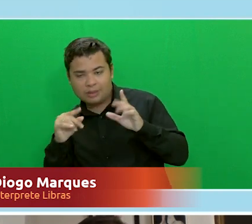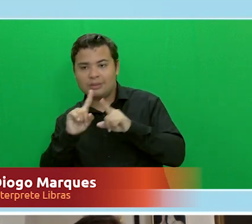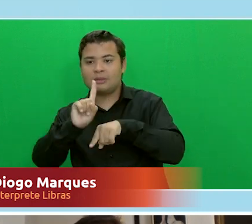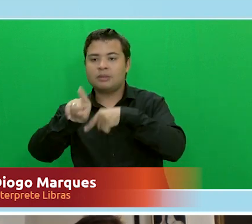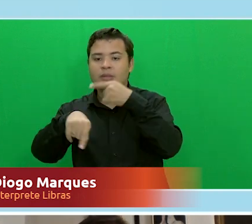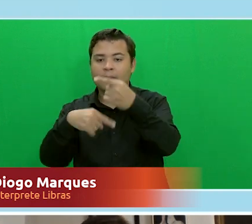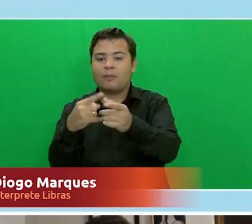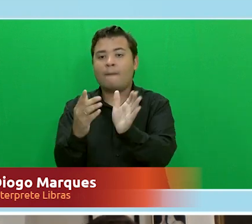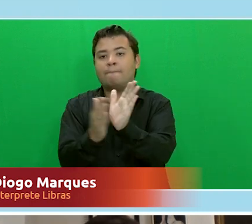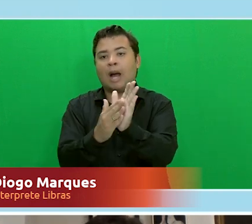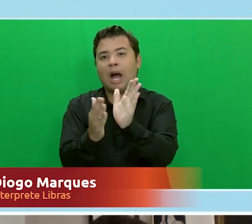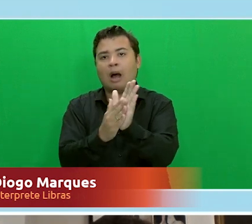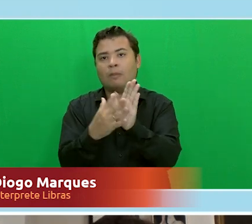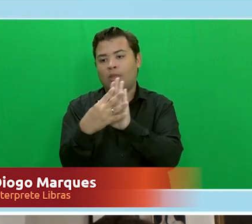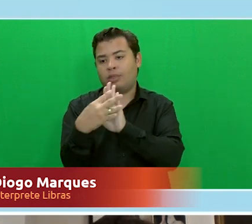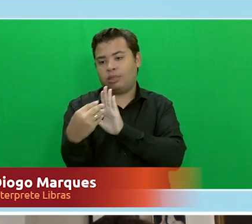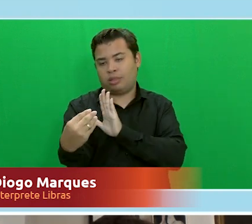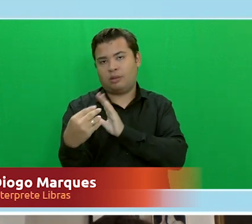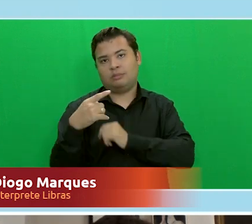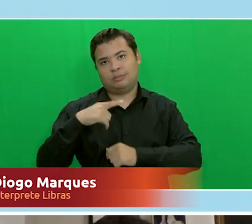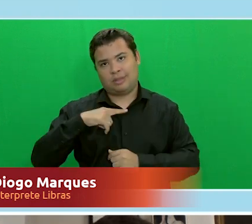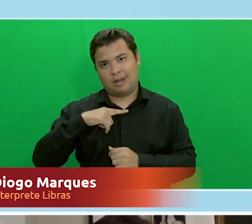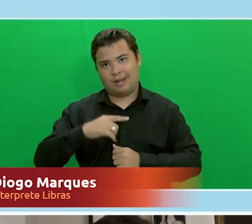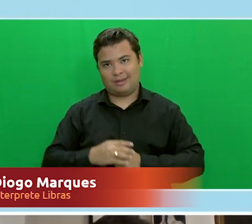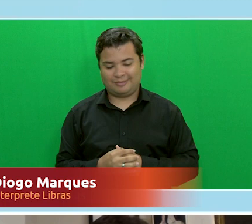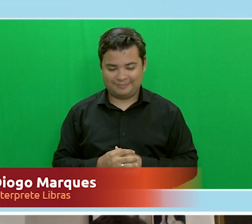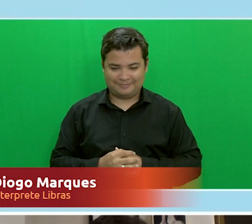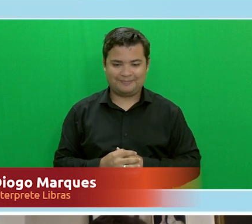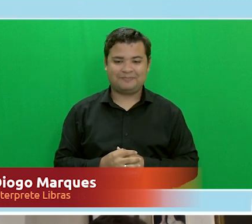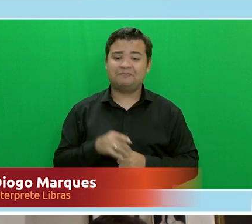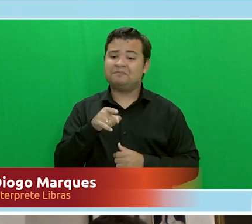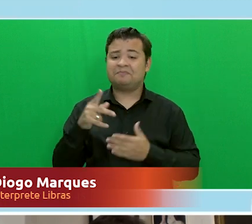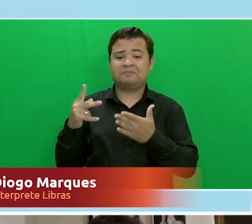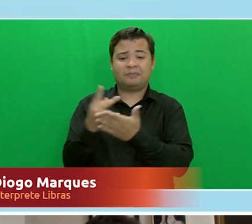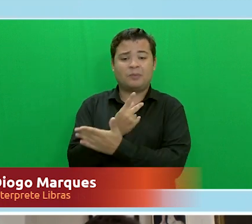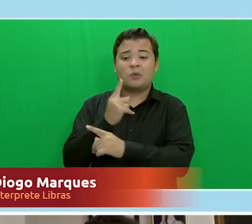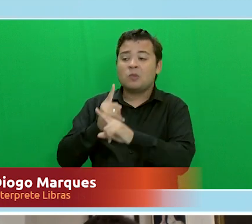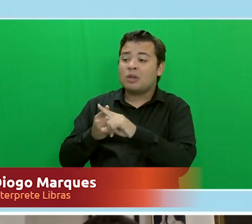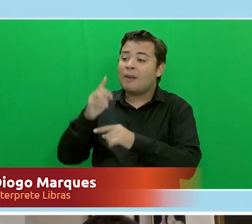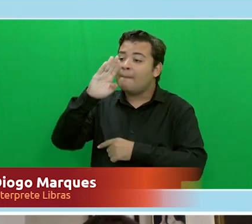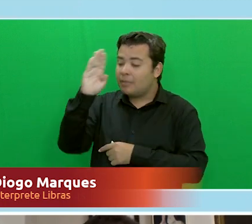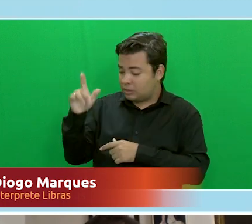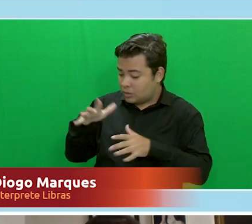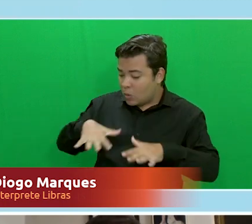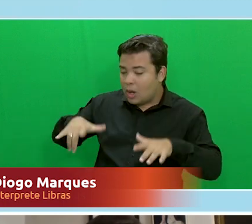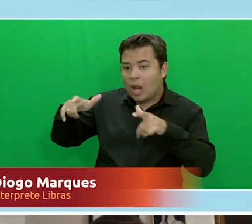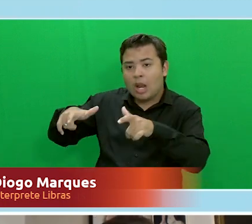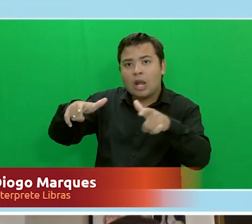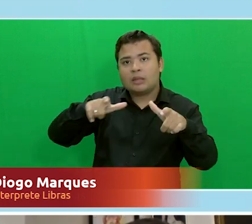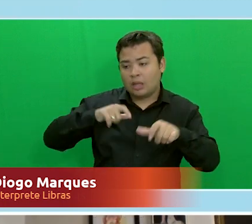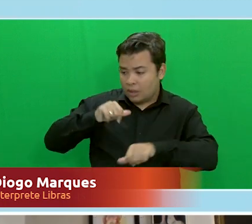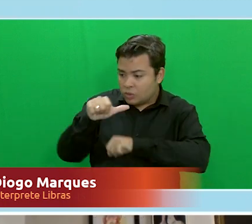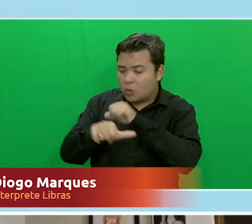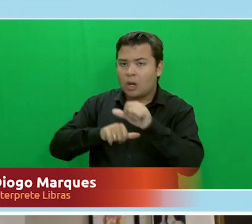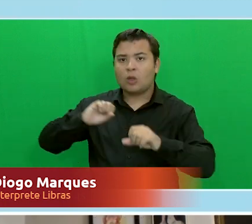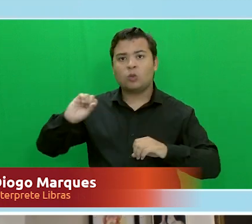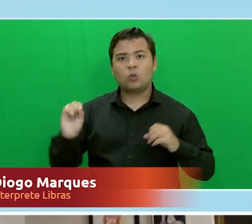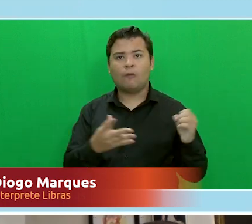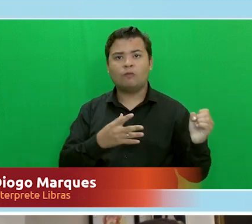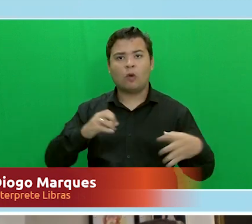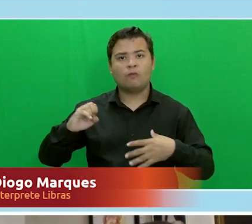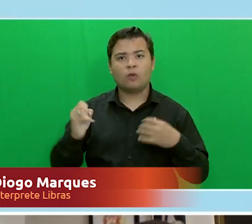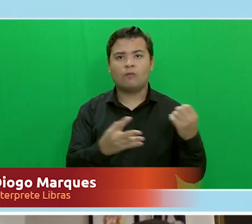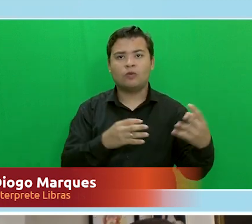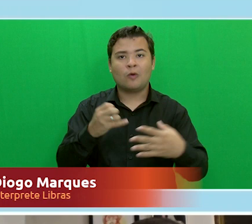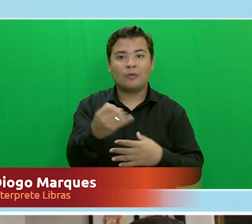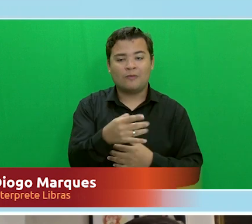esse processo de integração do Brasil via modernização do território, né?